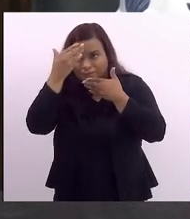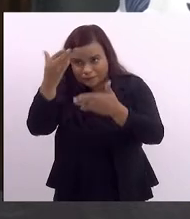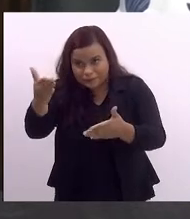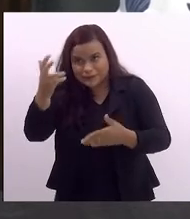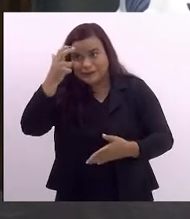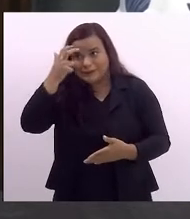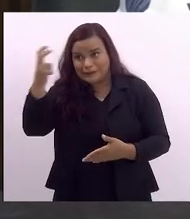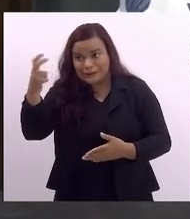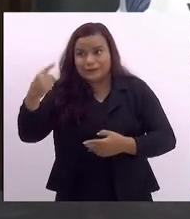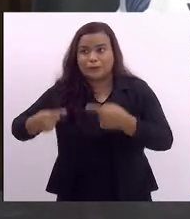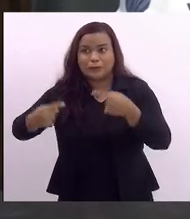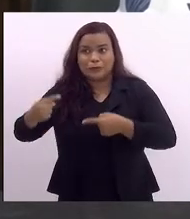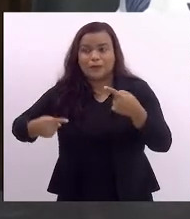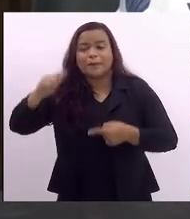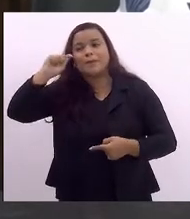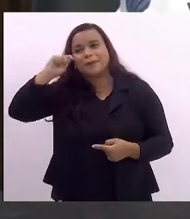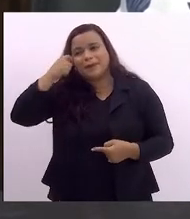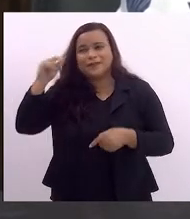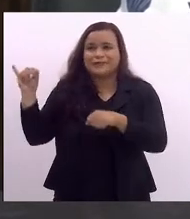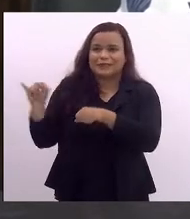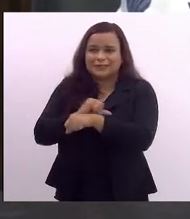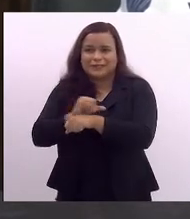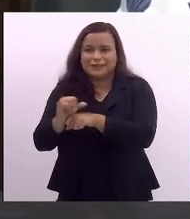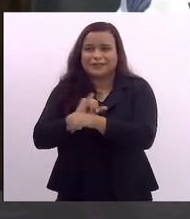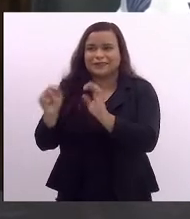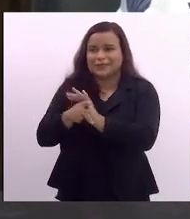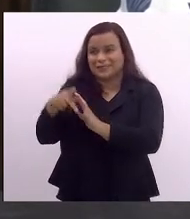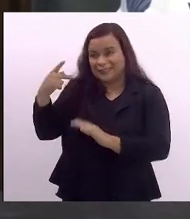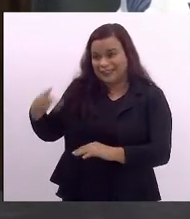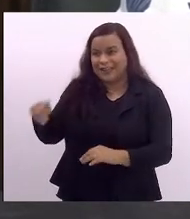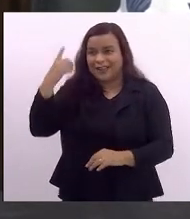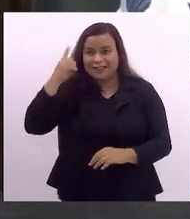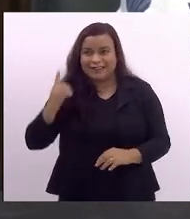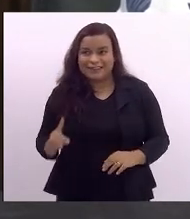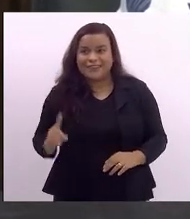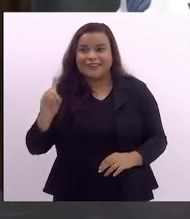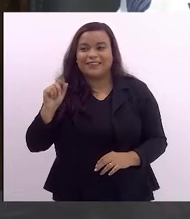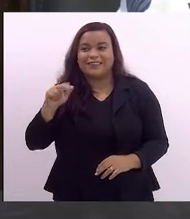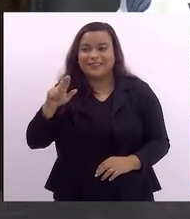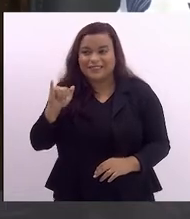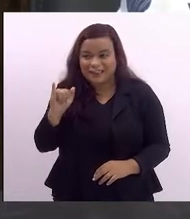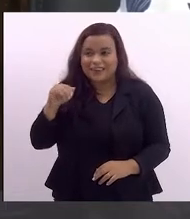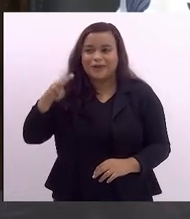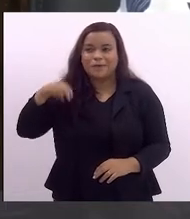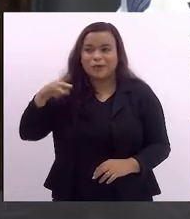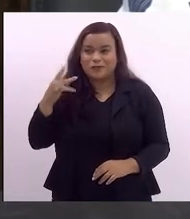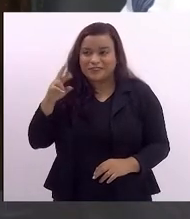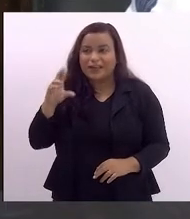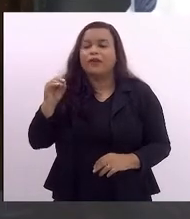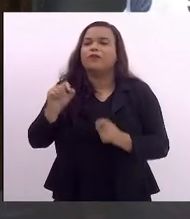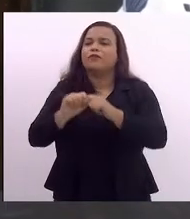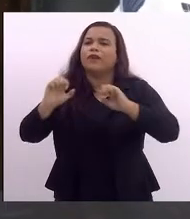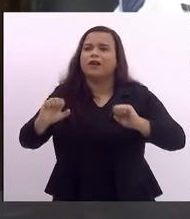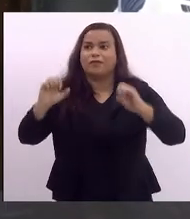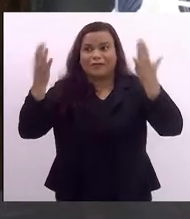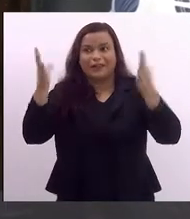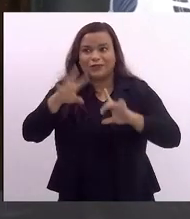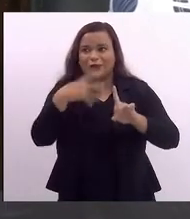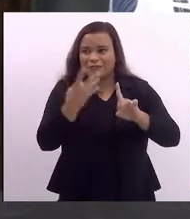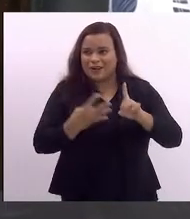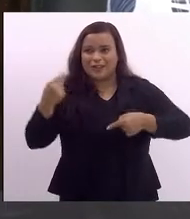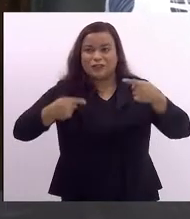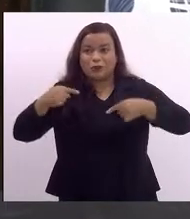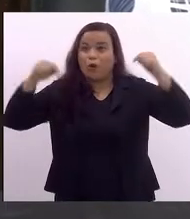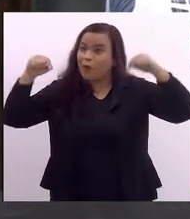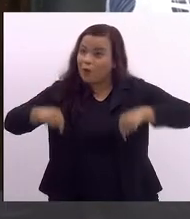inteligência política preta de Dani Monteiro, nosso deputado estadual, por estar fazendo esse evento, essa homenagem, essa discussão no dia de